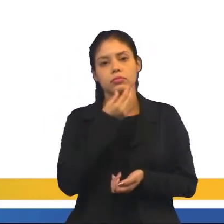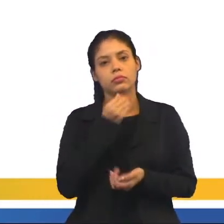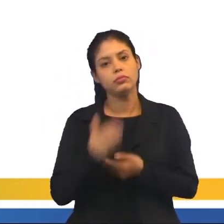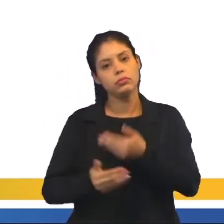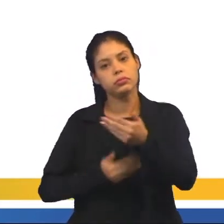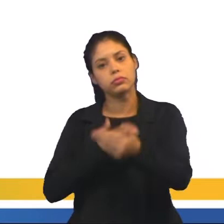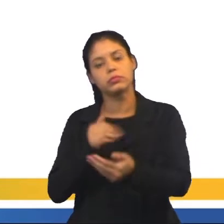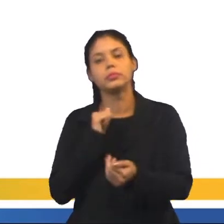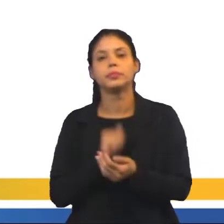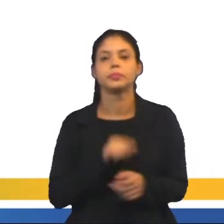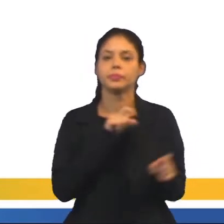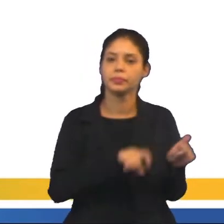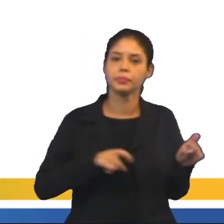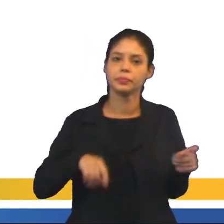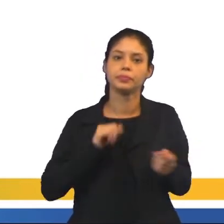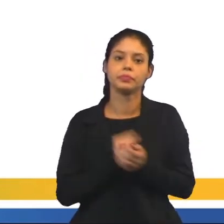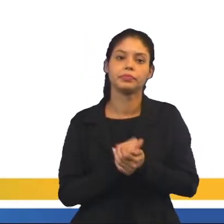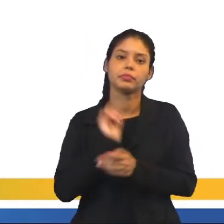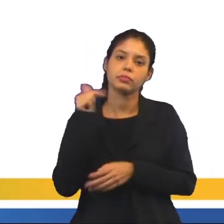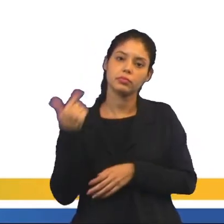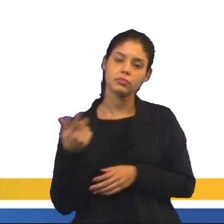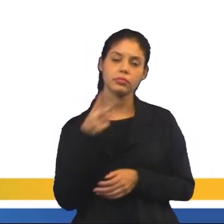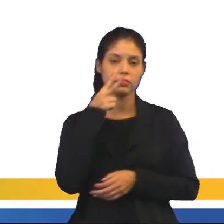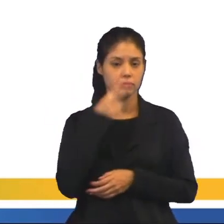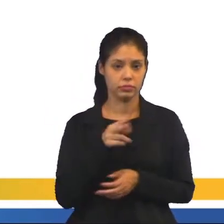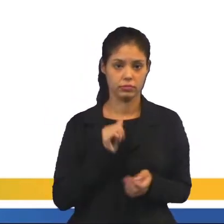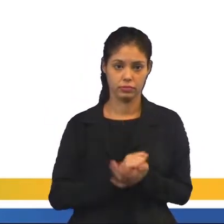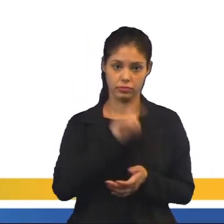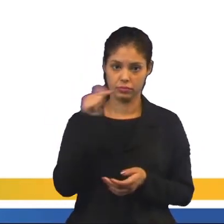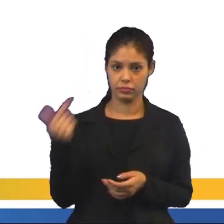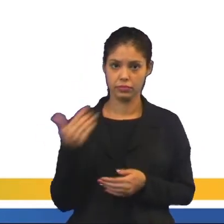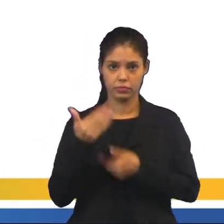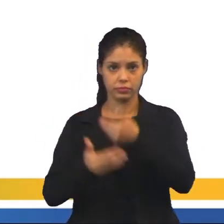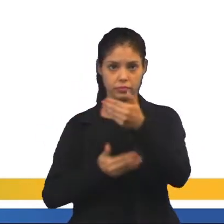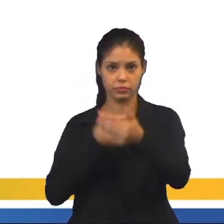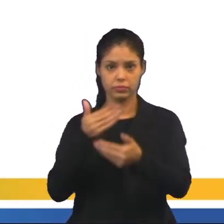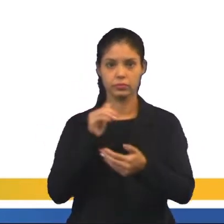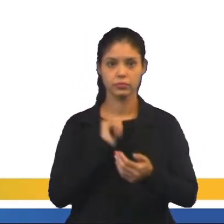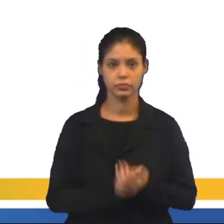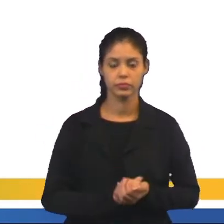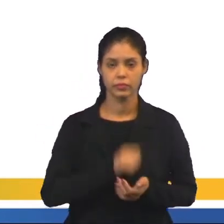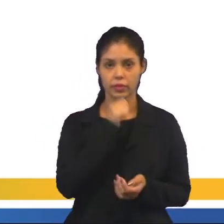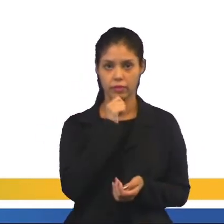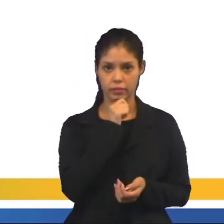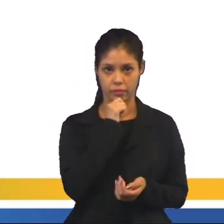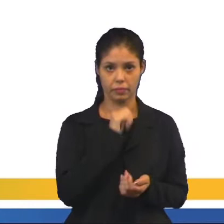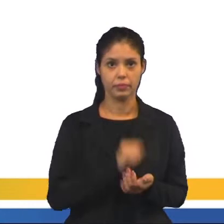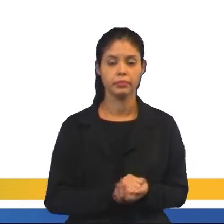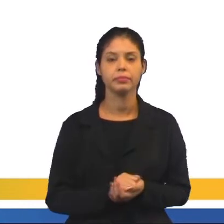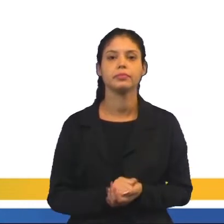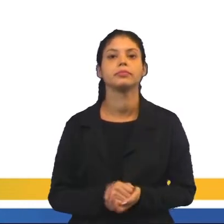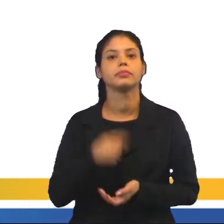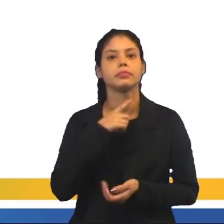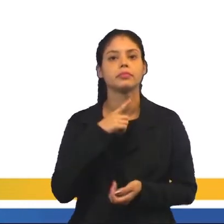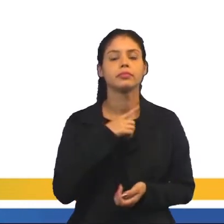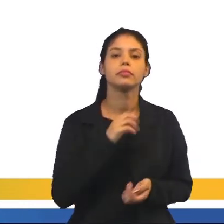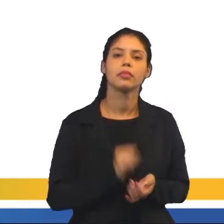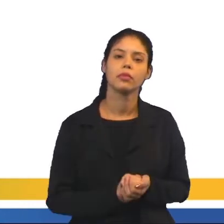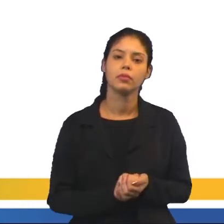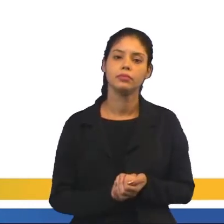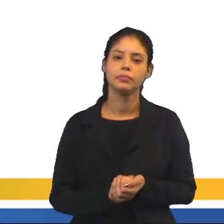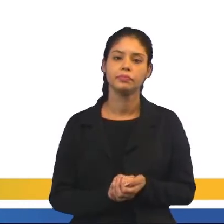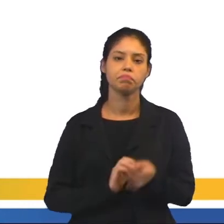ter domínio da agricultura. E por outro lado você vê um outro processo mais avançado, onde tem uma